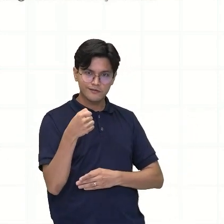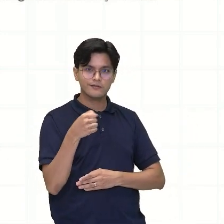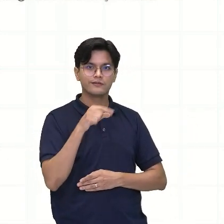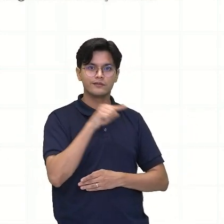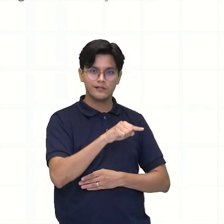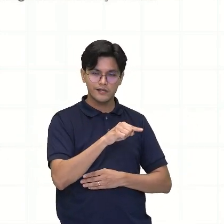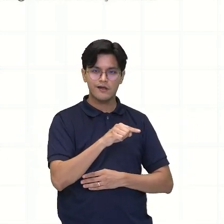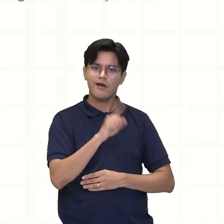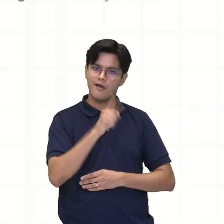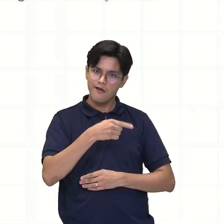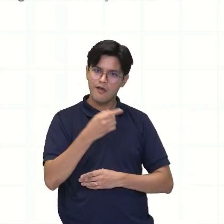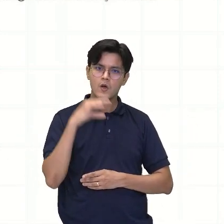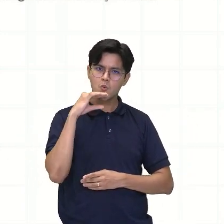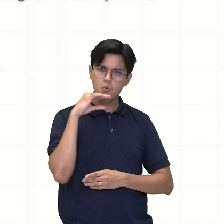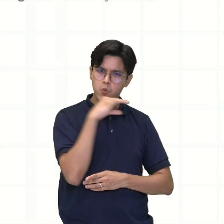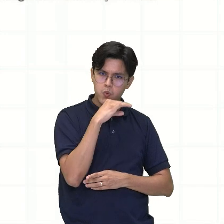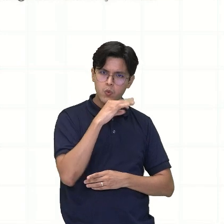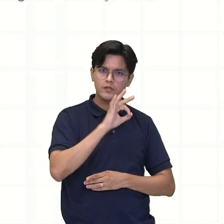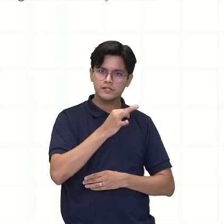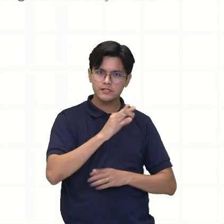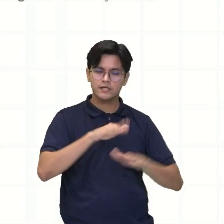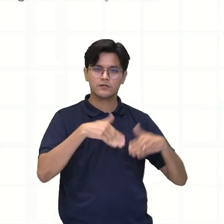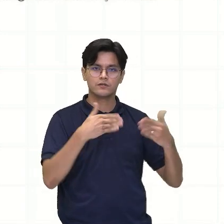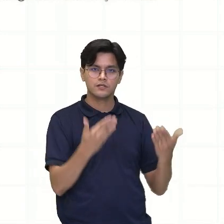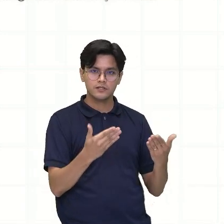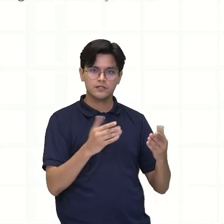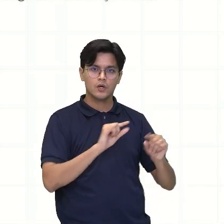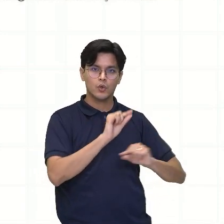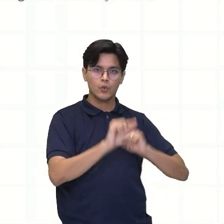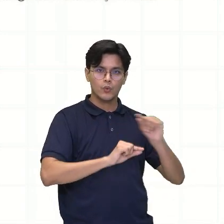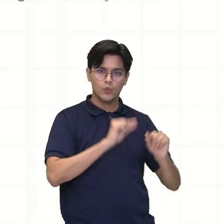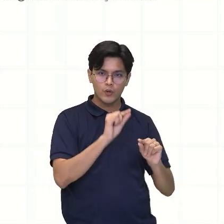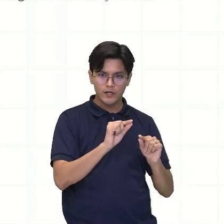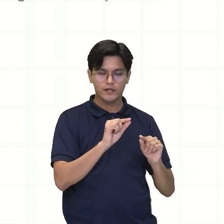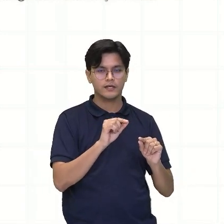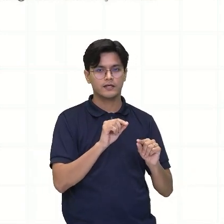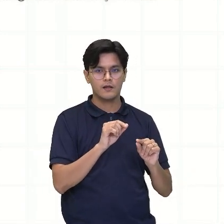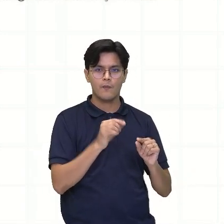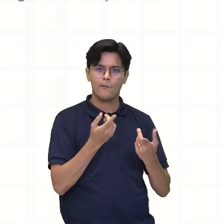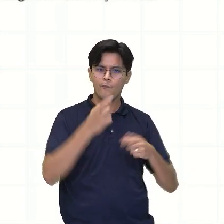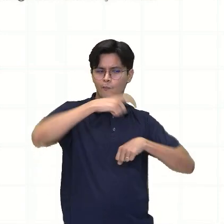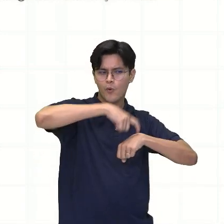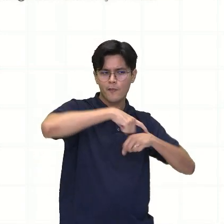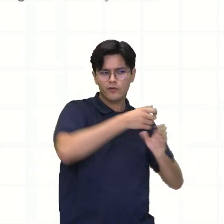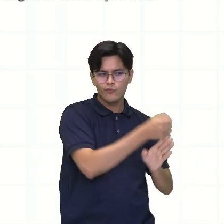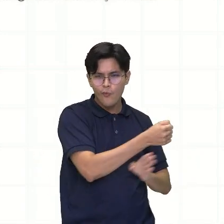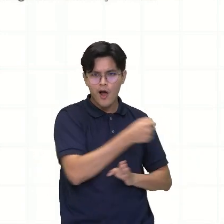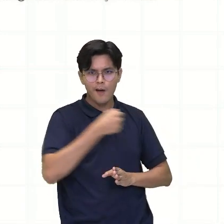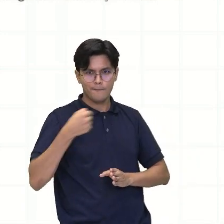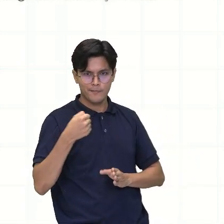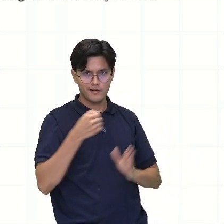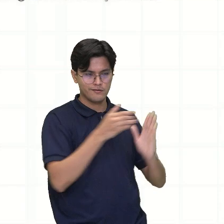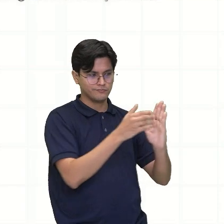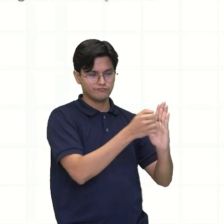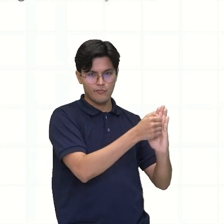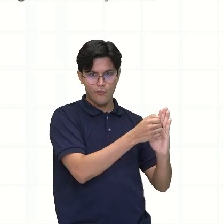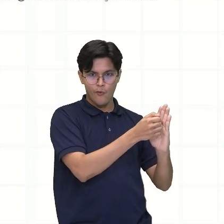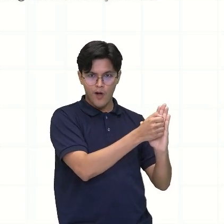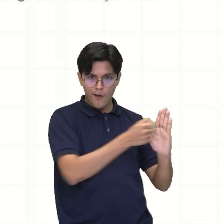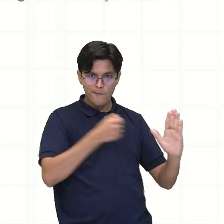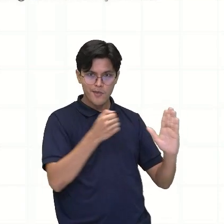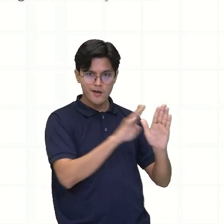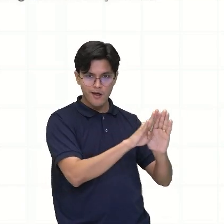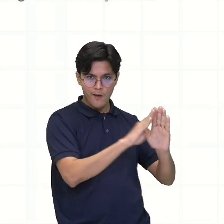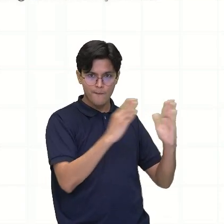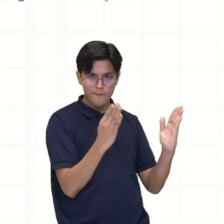parte superior, mantendo o ar interior frio. E esse ciclo ele